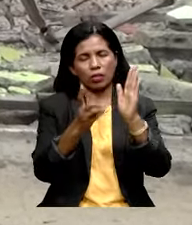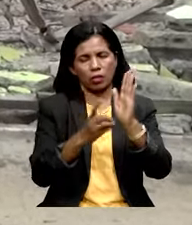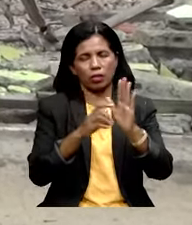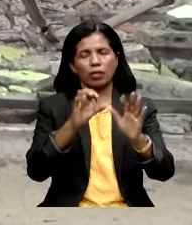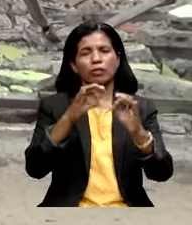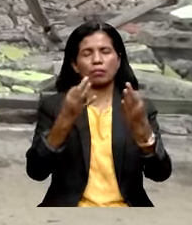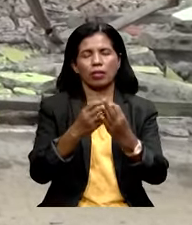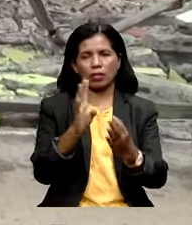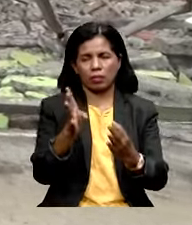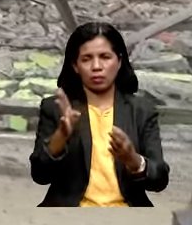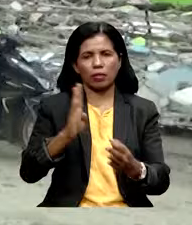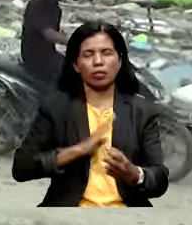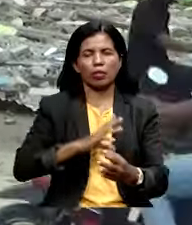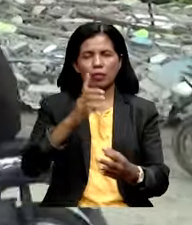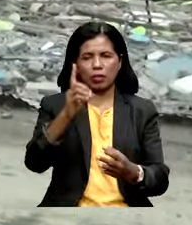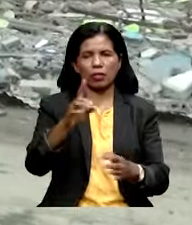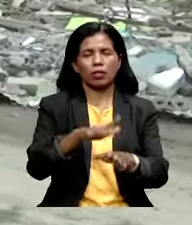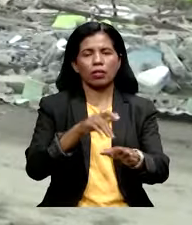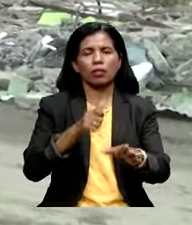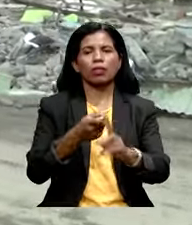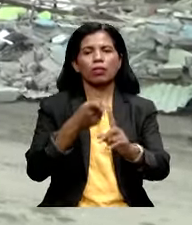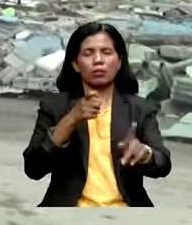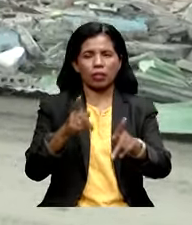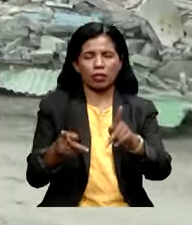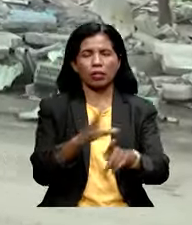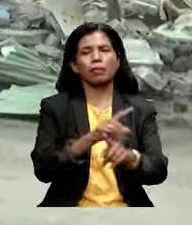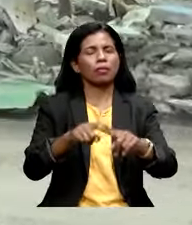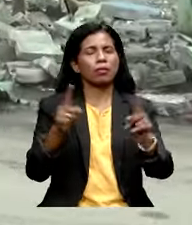Ratnuru e Rebidel Santana, nem afetar Rússia e evicção,